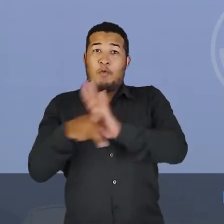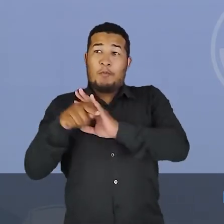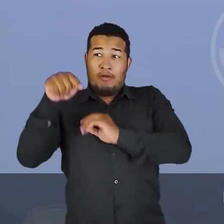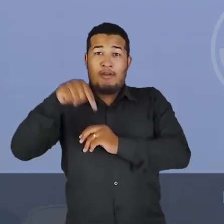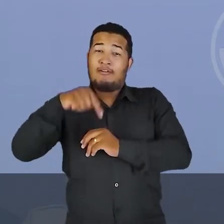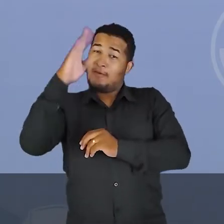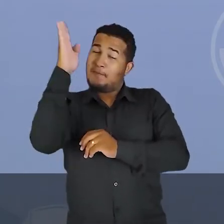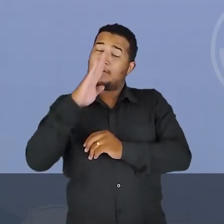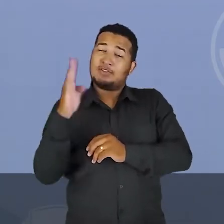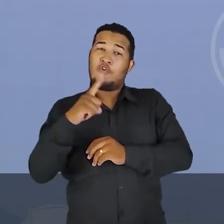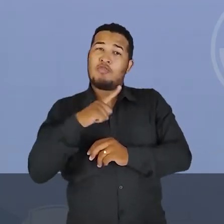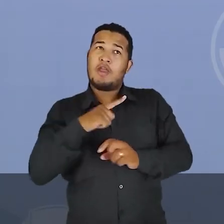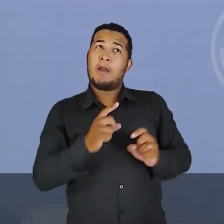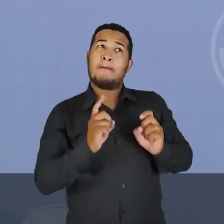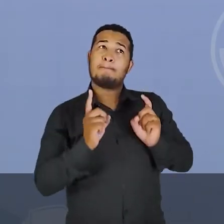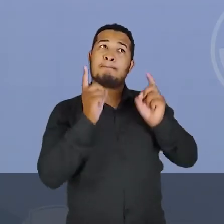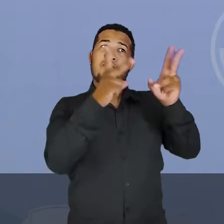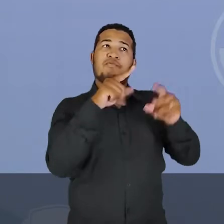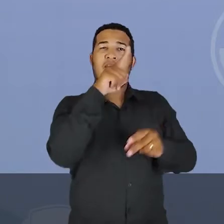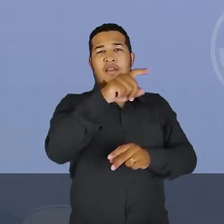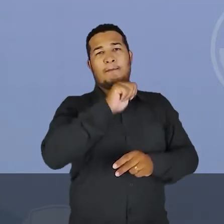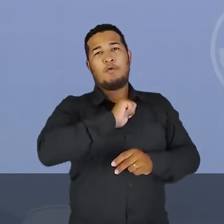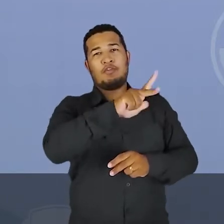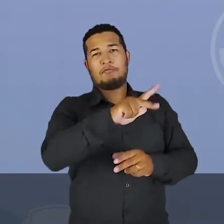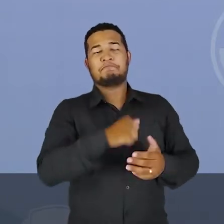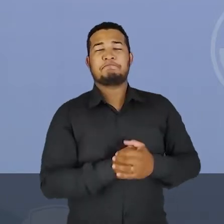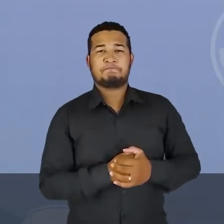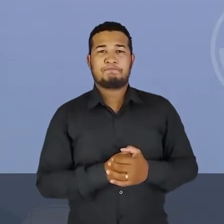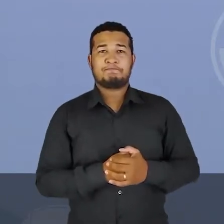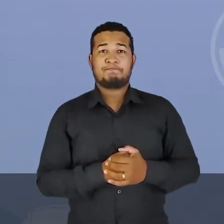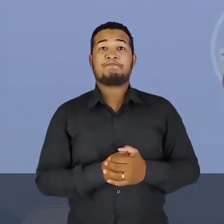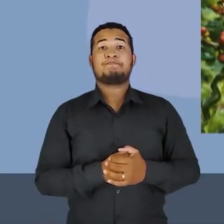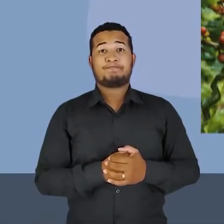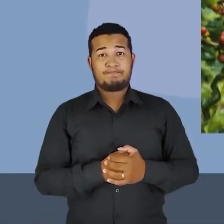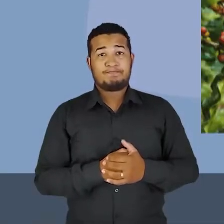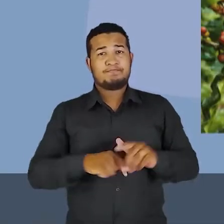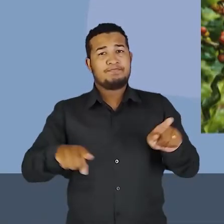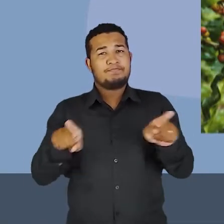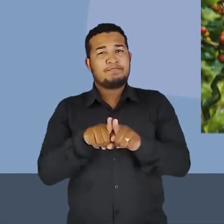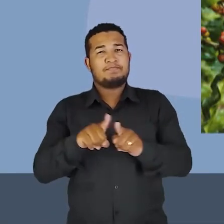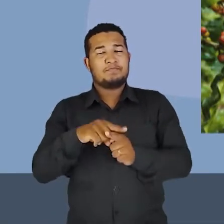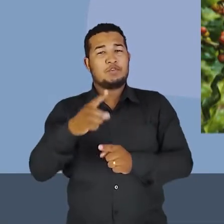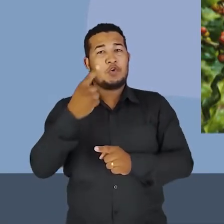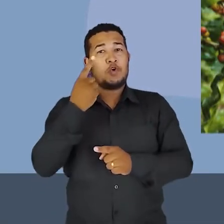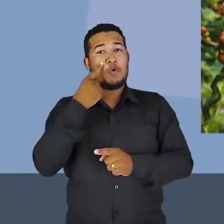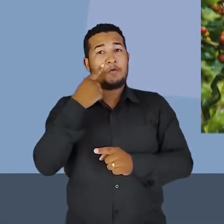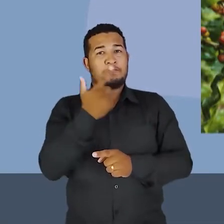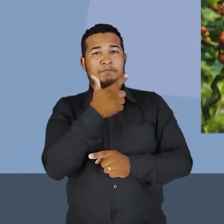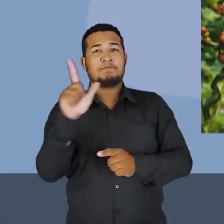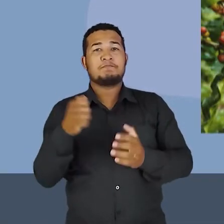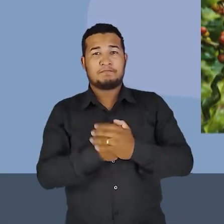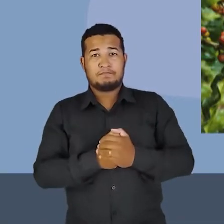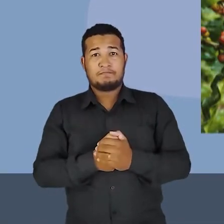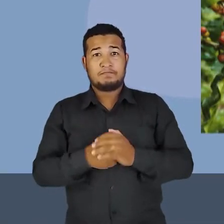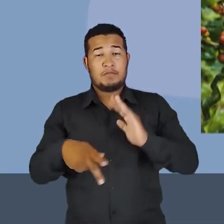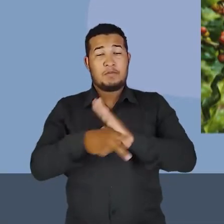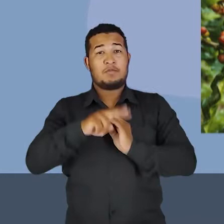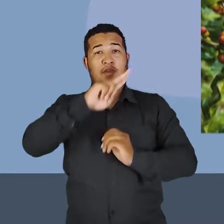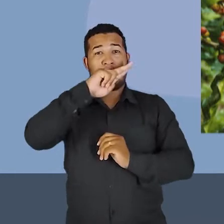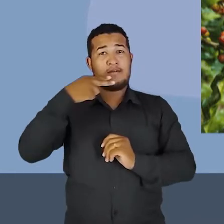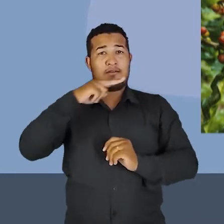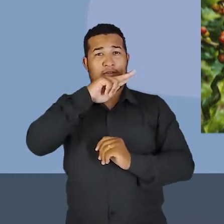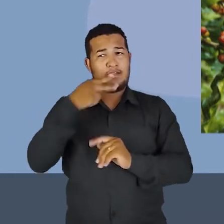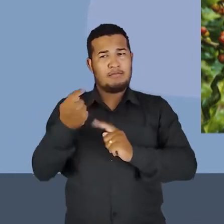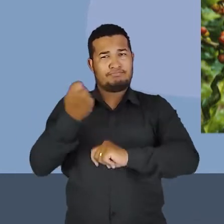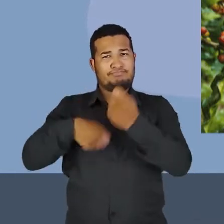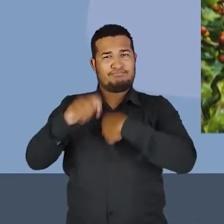vegetação, da Mata Atlântica. Ok? O segundo, observe na imagem, nós temos aqui o ciclo econômico da